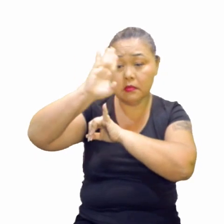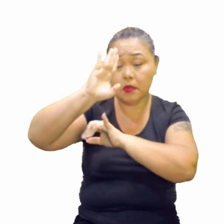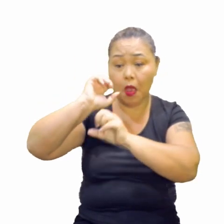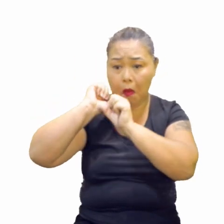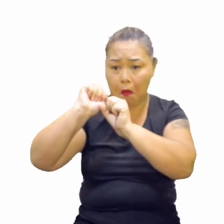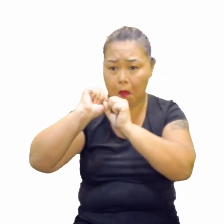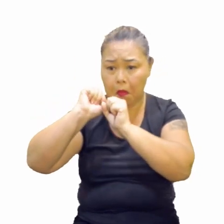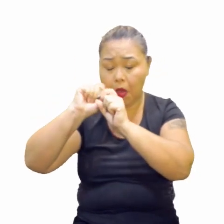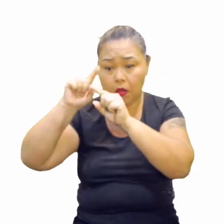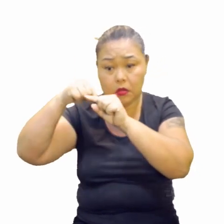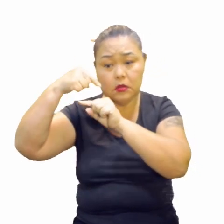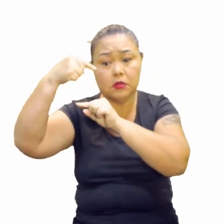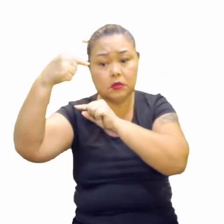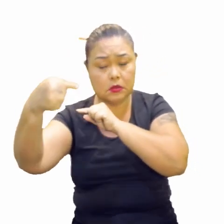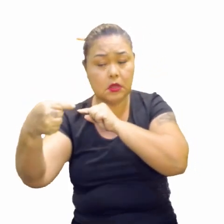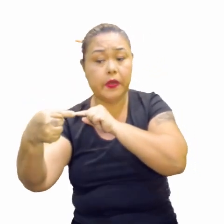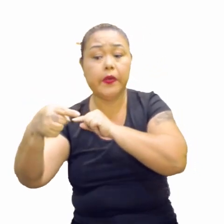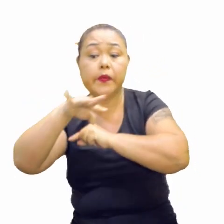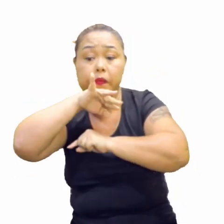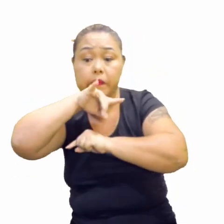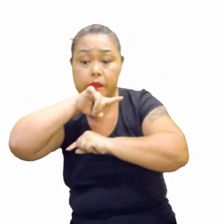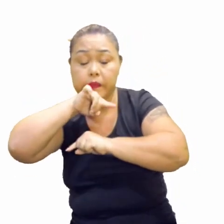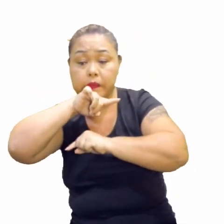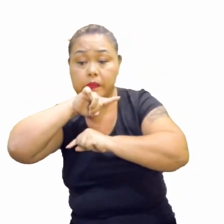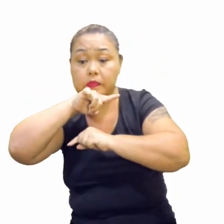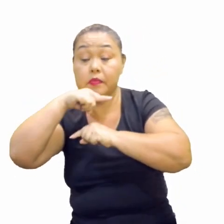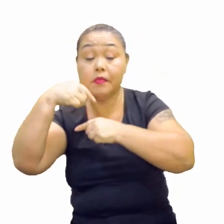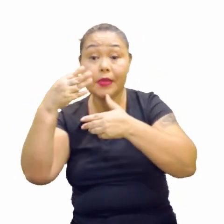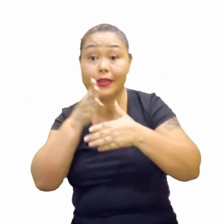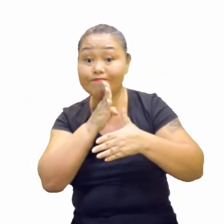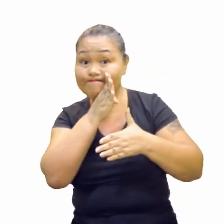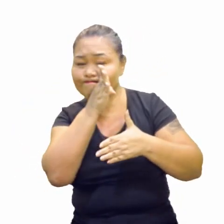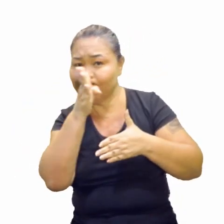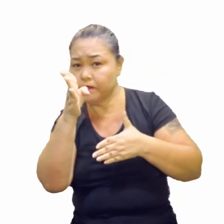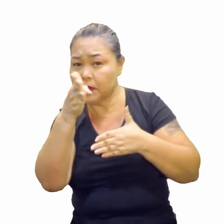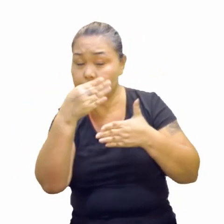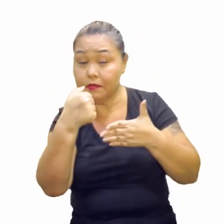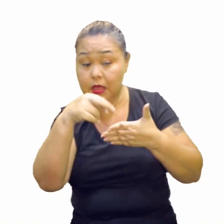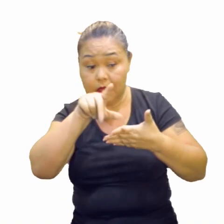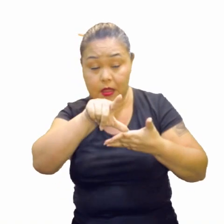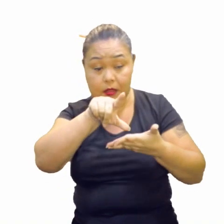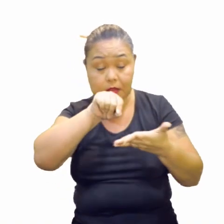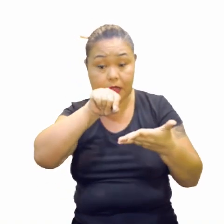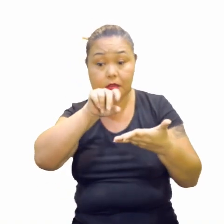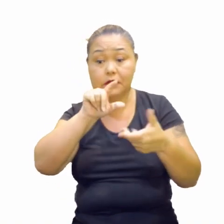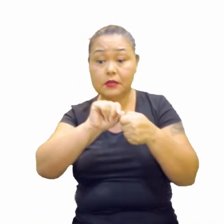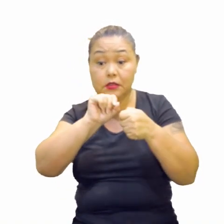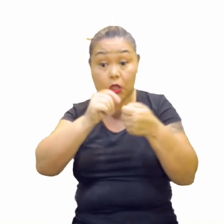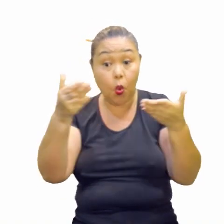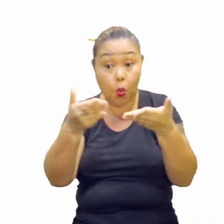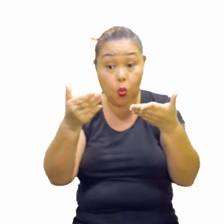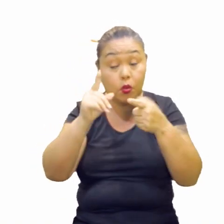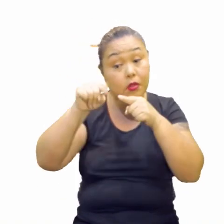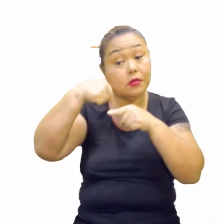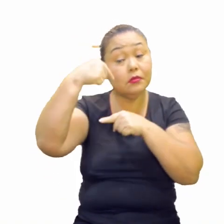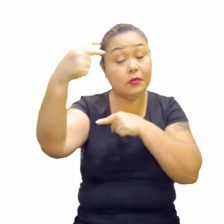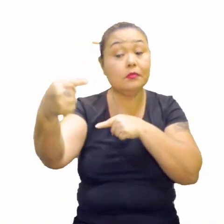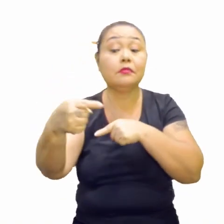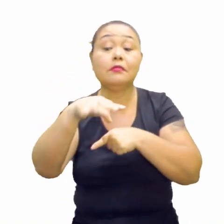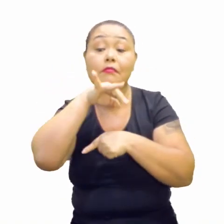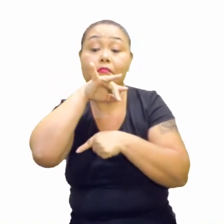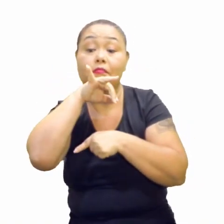lençóis. Pela direção que está sendo tomada hoje, pode ficar em mais lençóis.